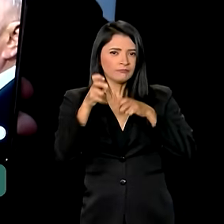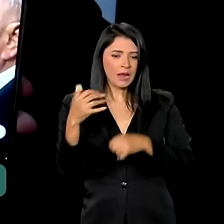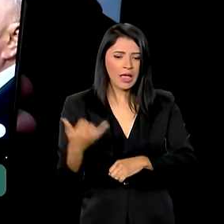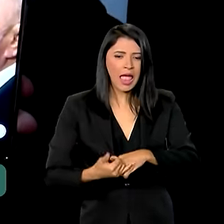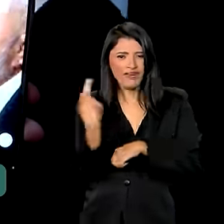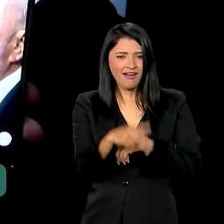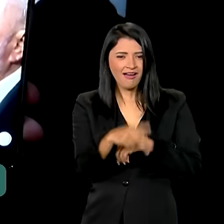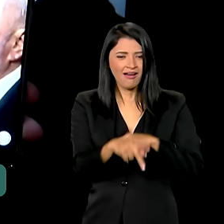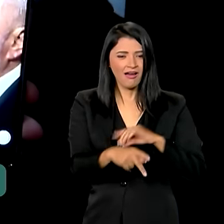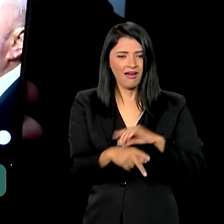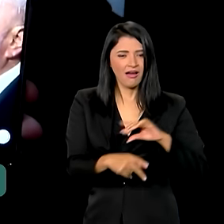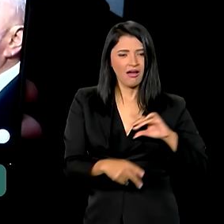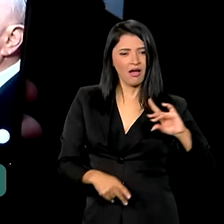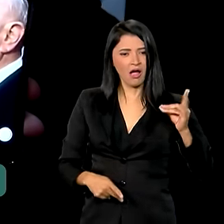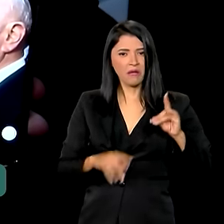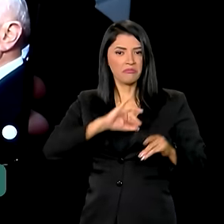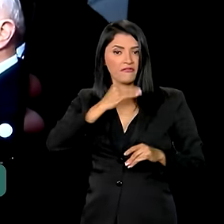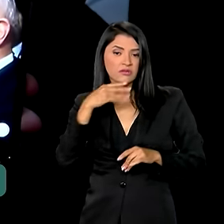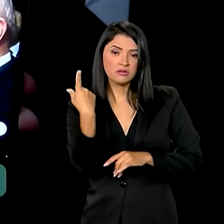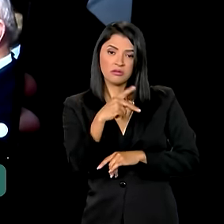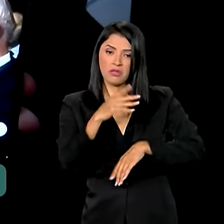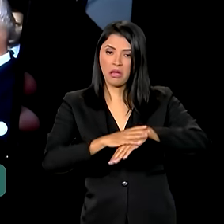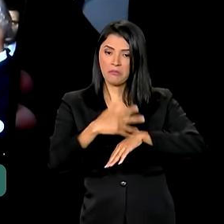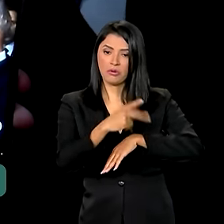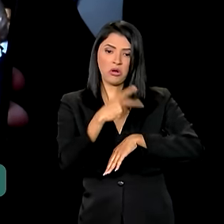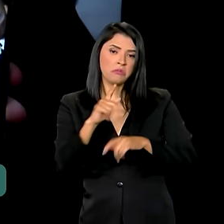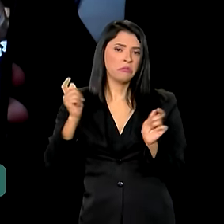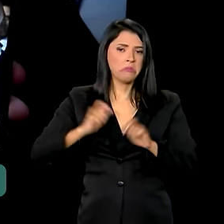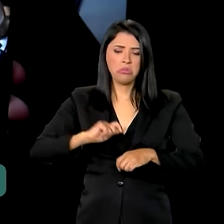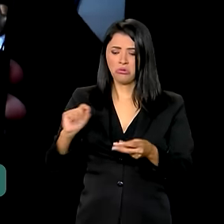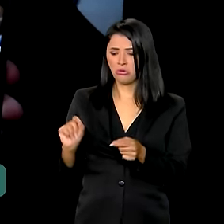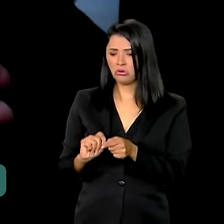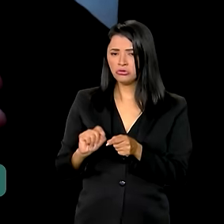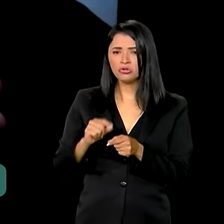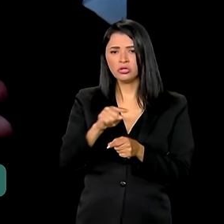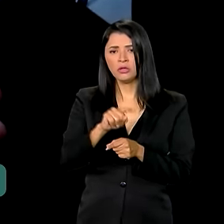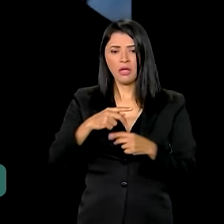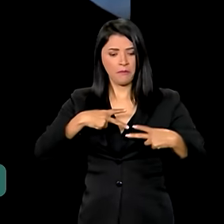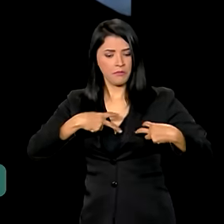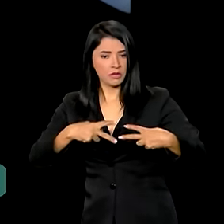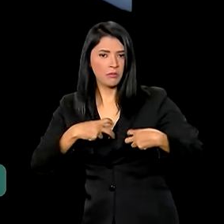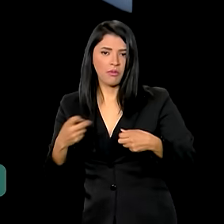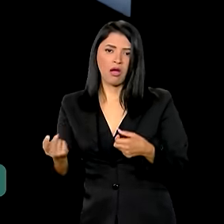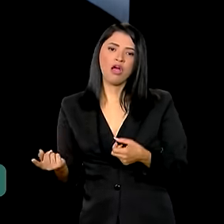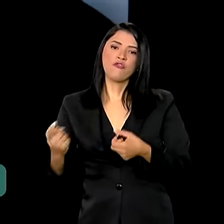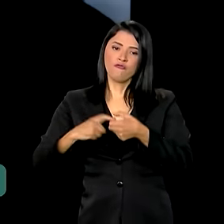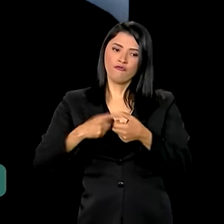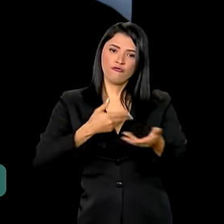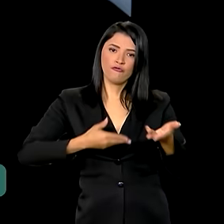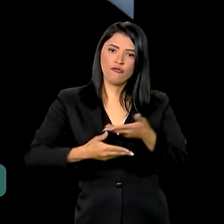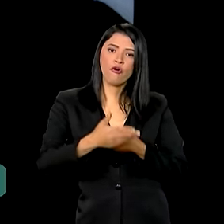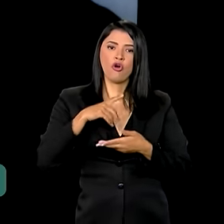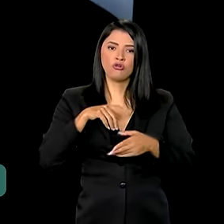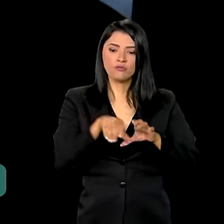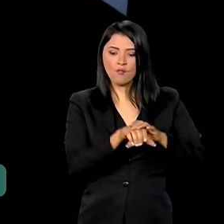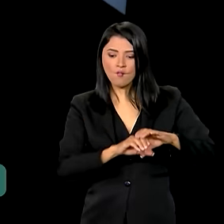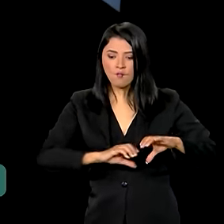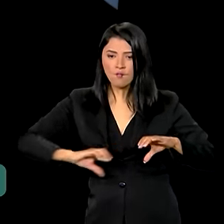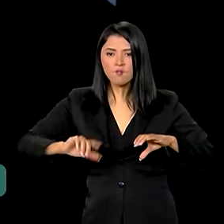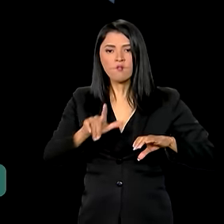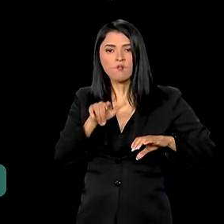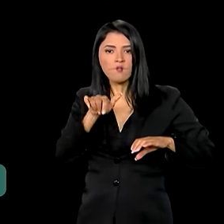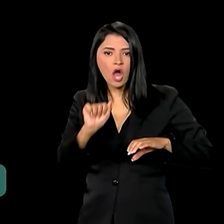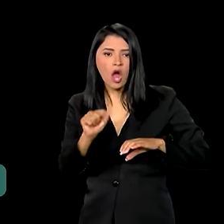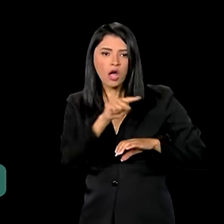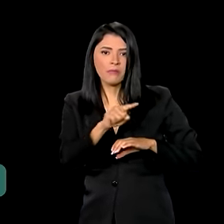minerais da Bolívia para Bolívia, a gente pode fazer com que a Petrobras volte a prospectar gás para melhorar a